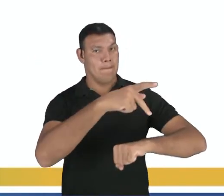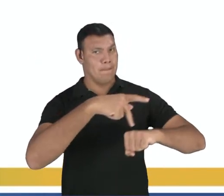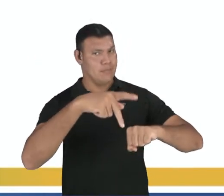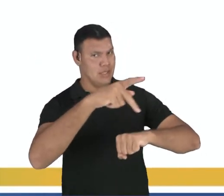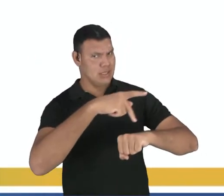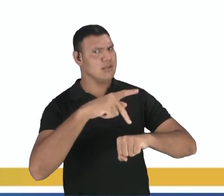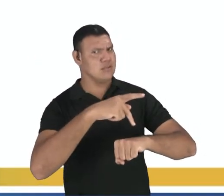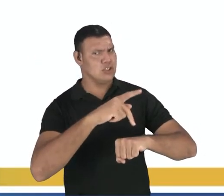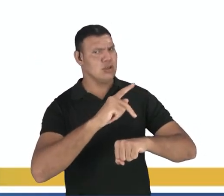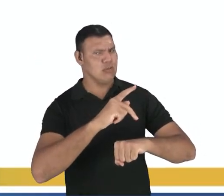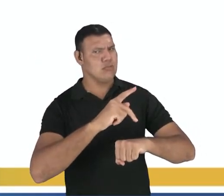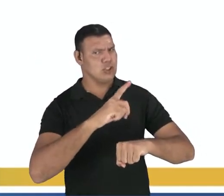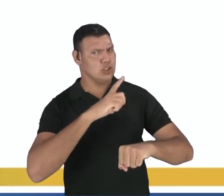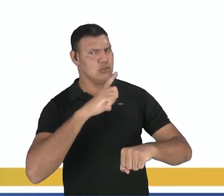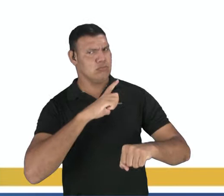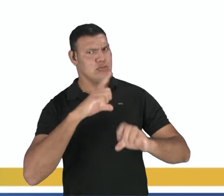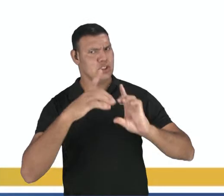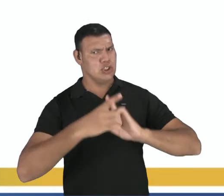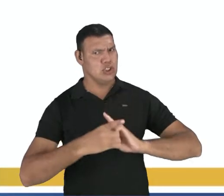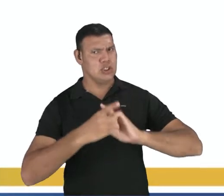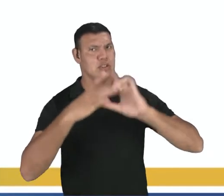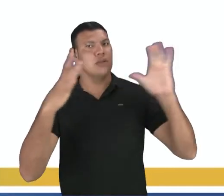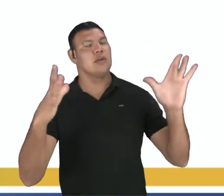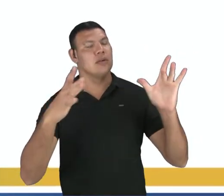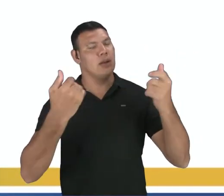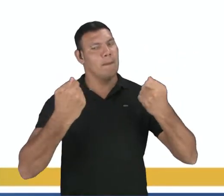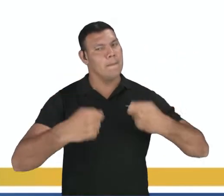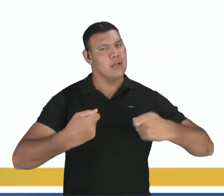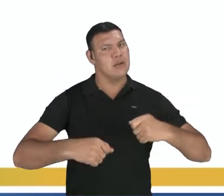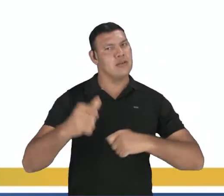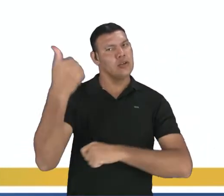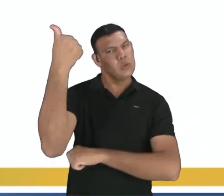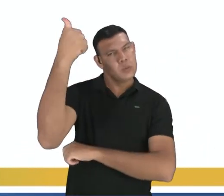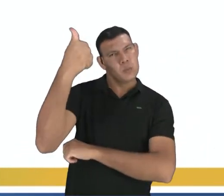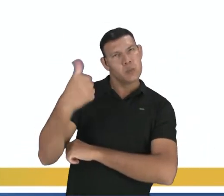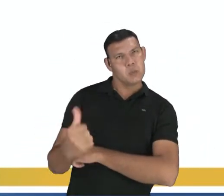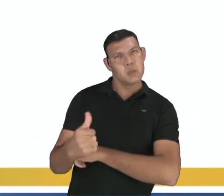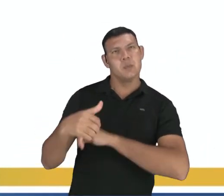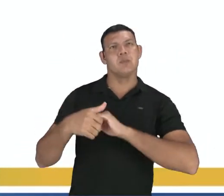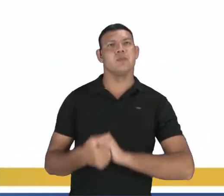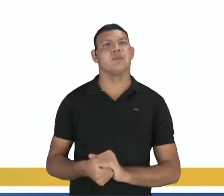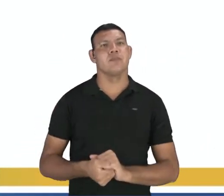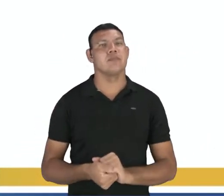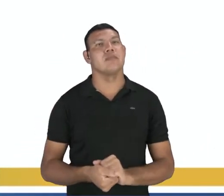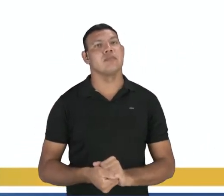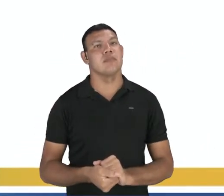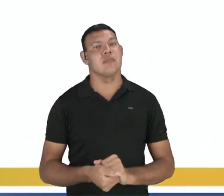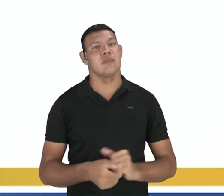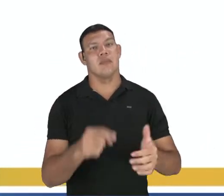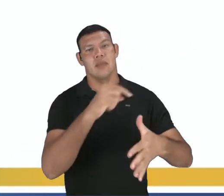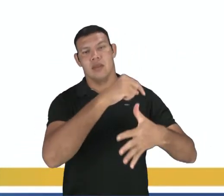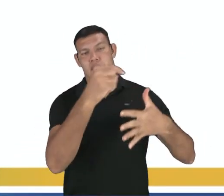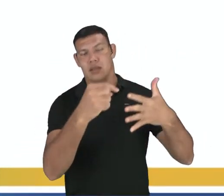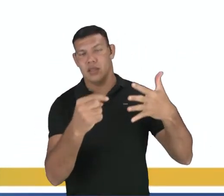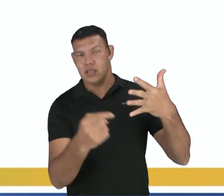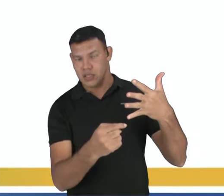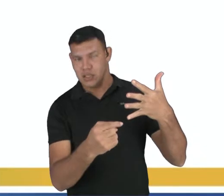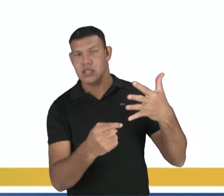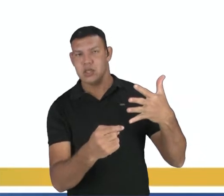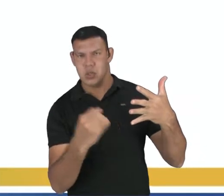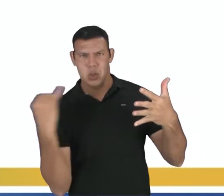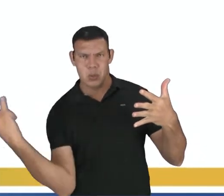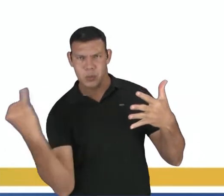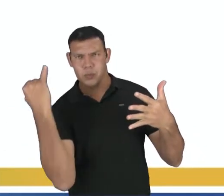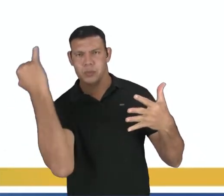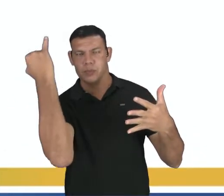uma democracia, deve-se analisar se ele possui os 5 elementos essenciais, que é o que a